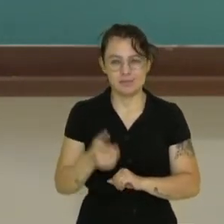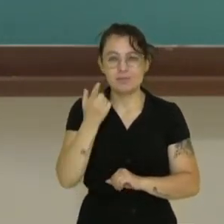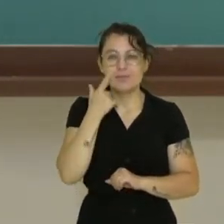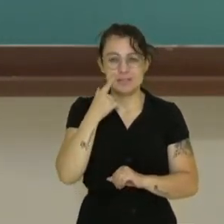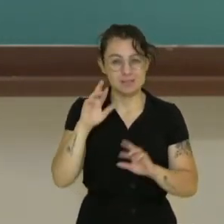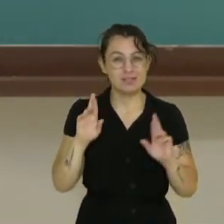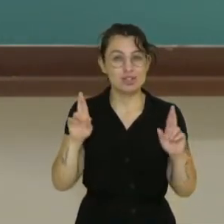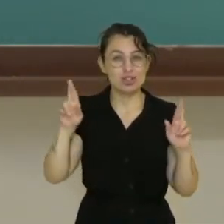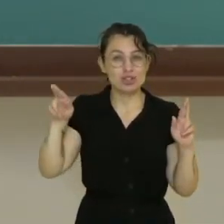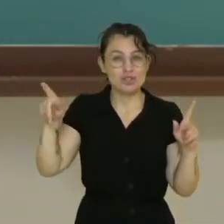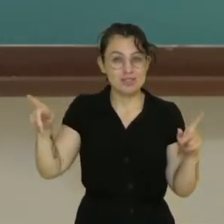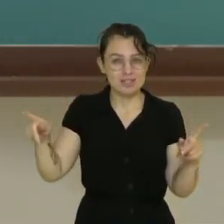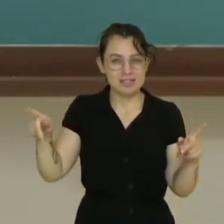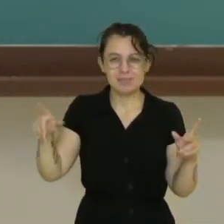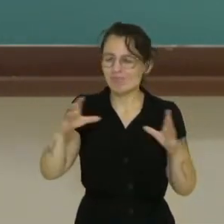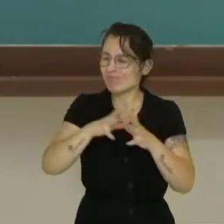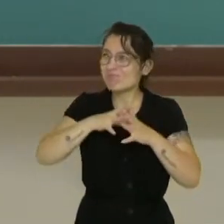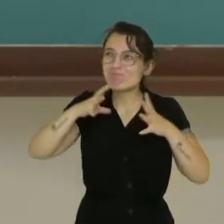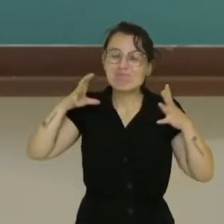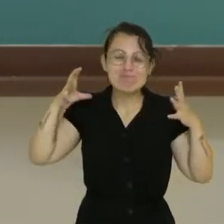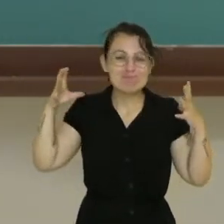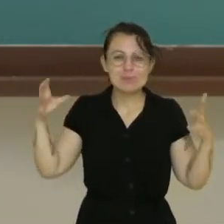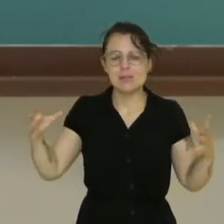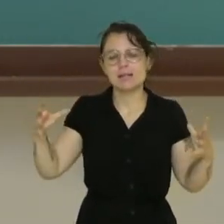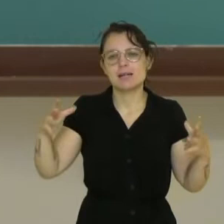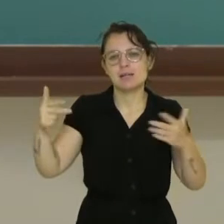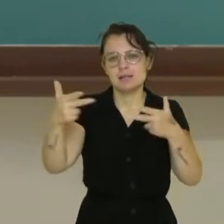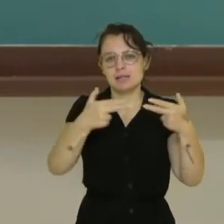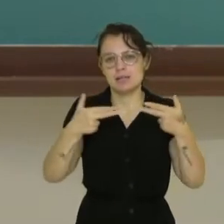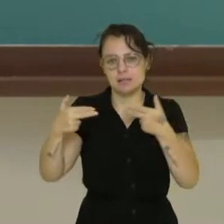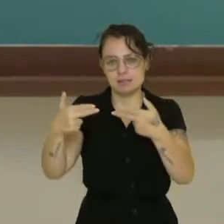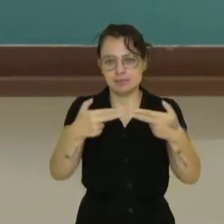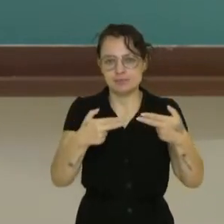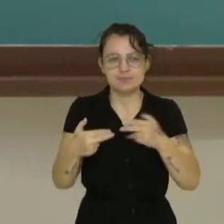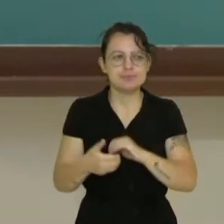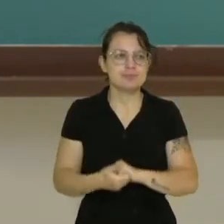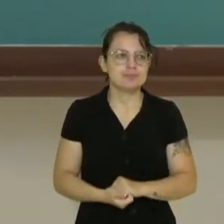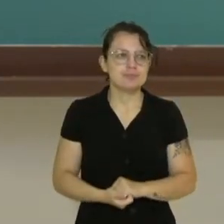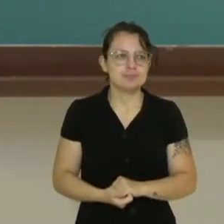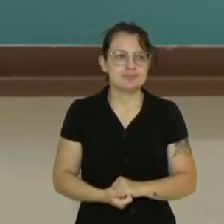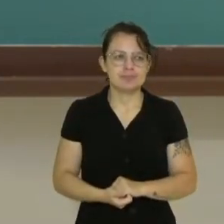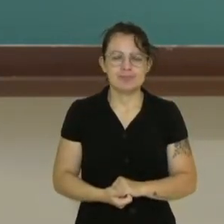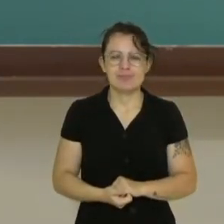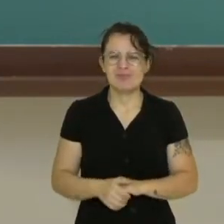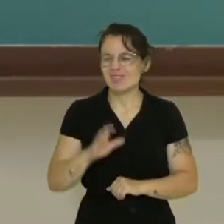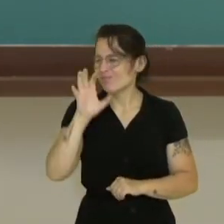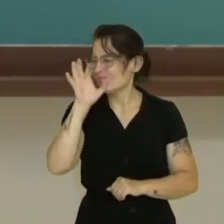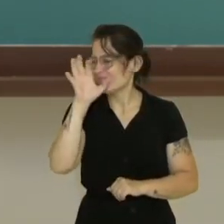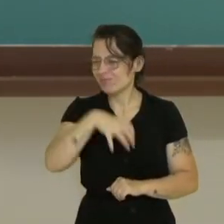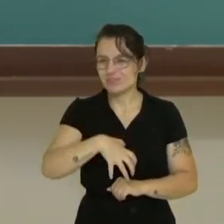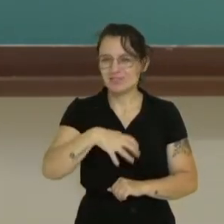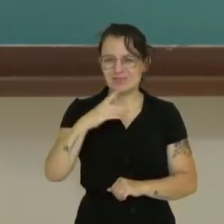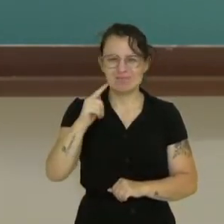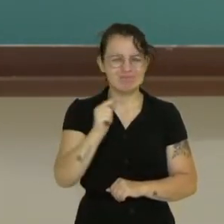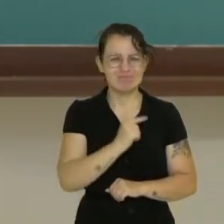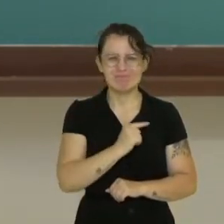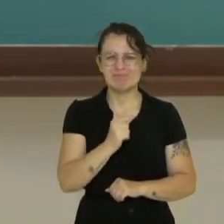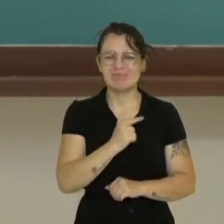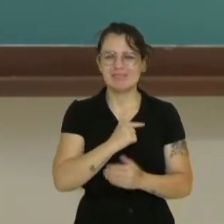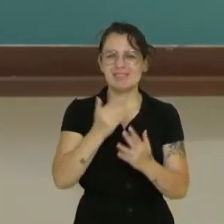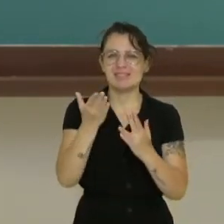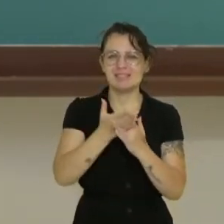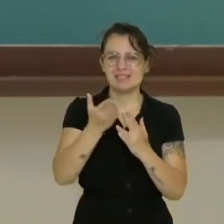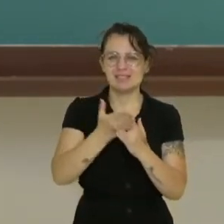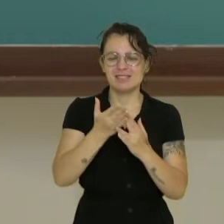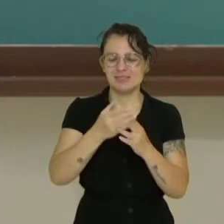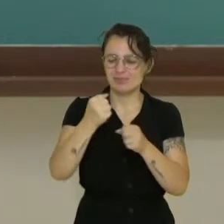uma noção de o quão grande foi essa guerra e o quão horrível deve ter sido o intervalo